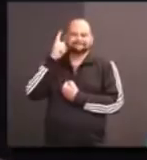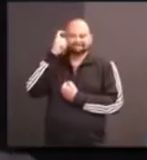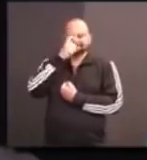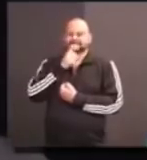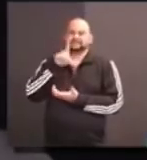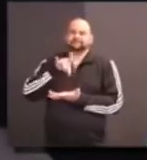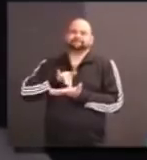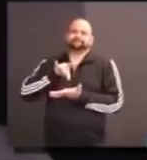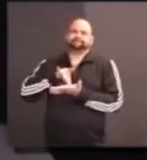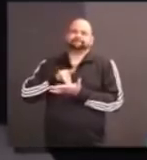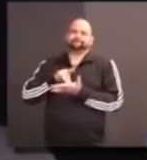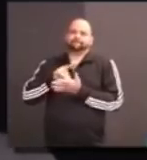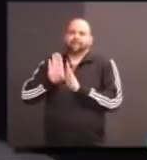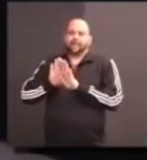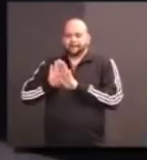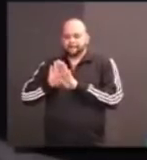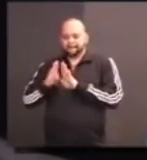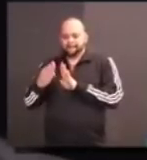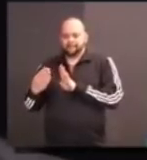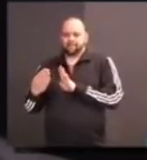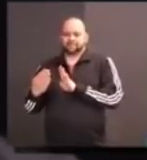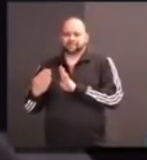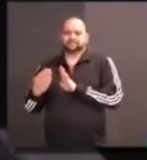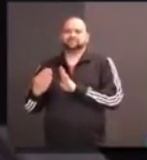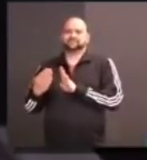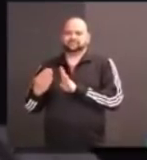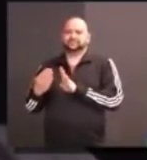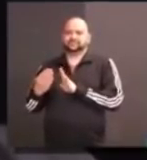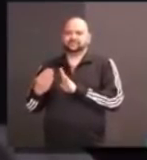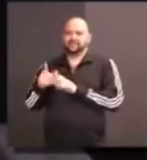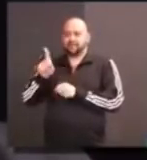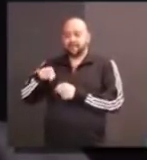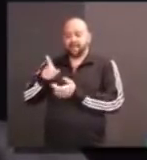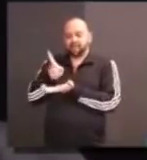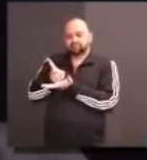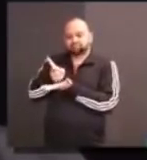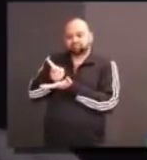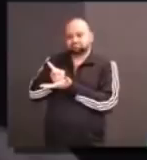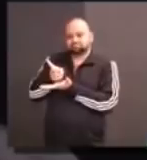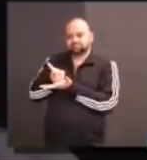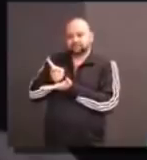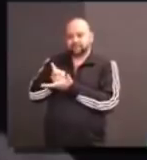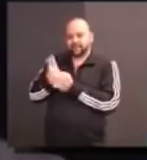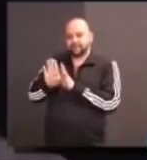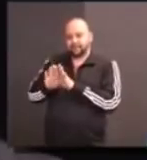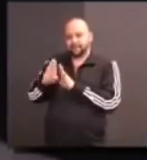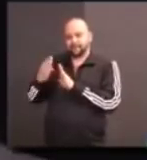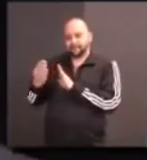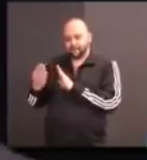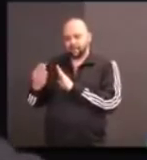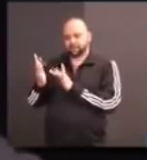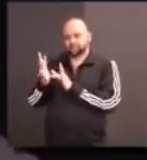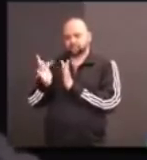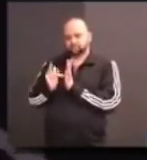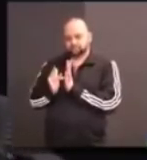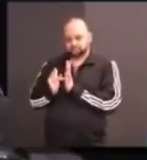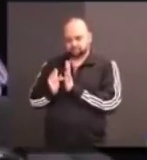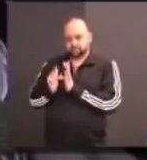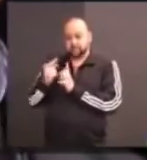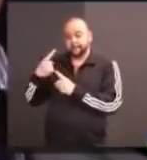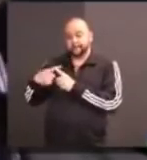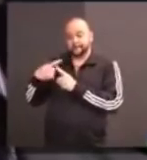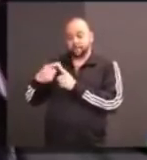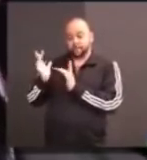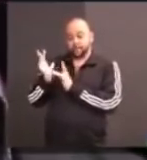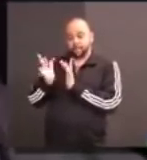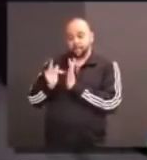A porta de Chico Xavier, que é a mesma porta do Cristo, porque o